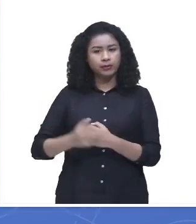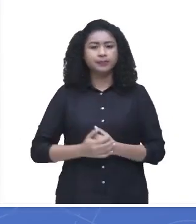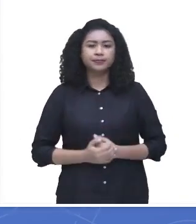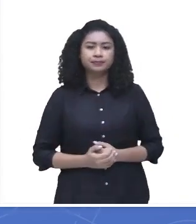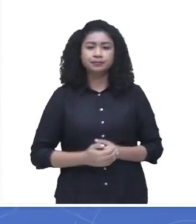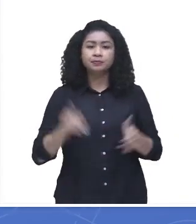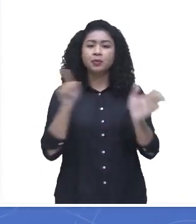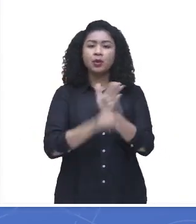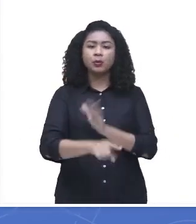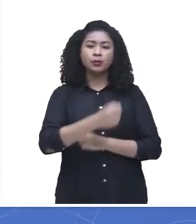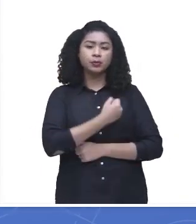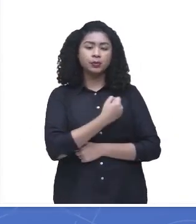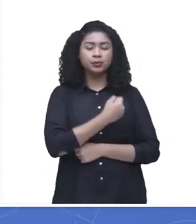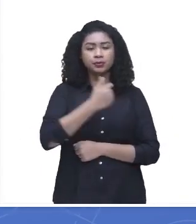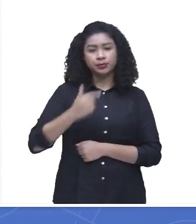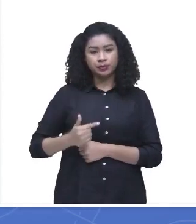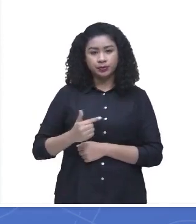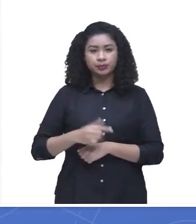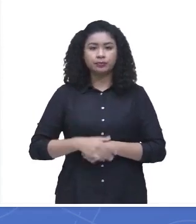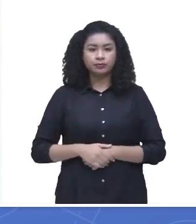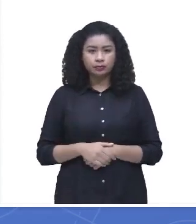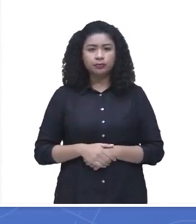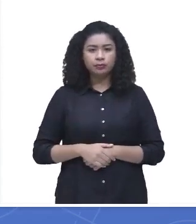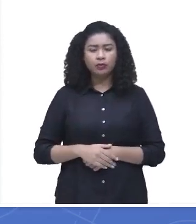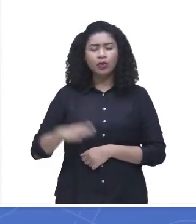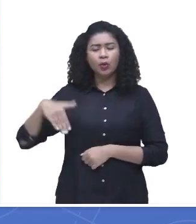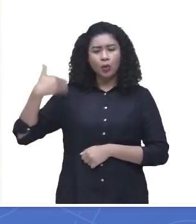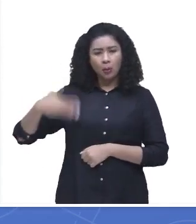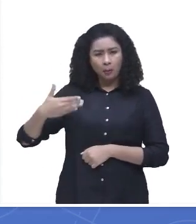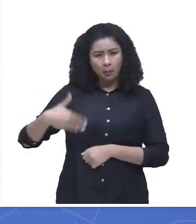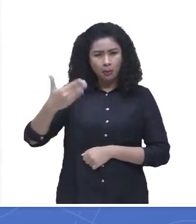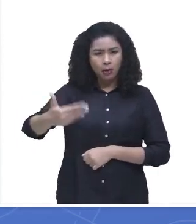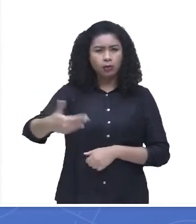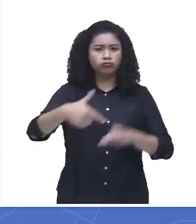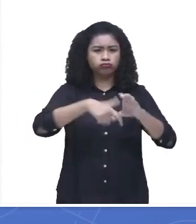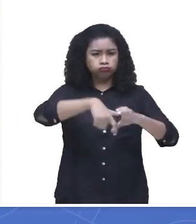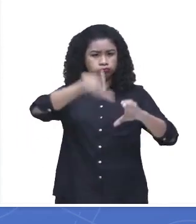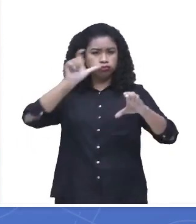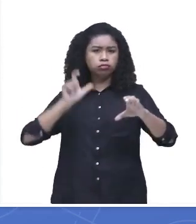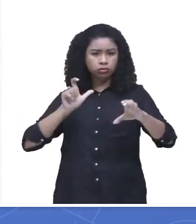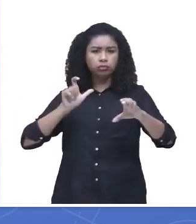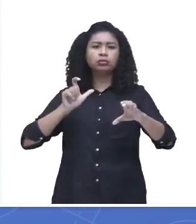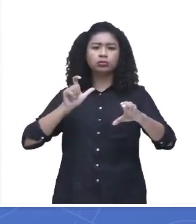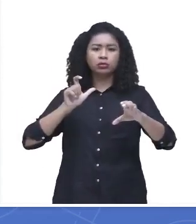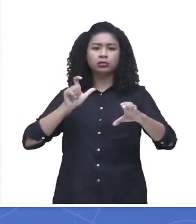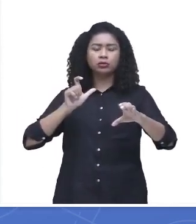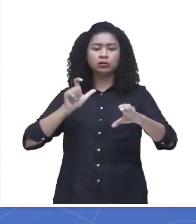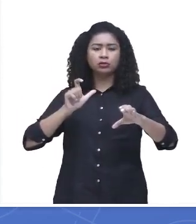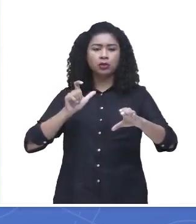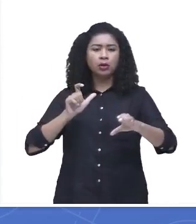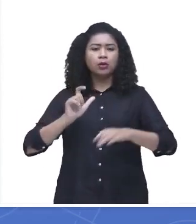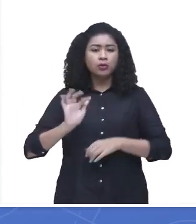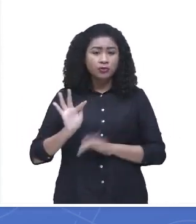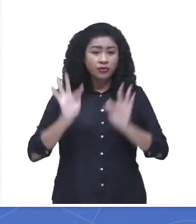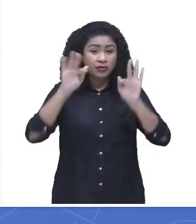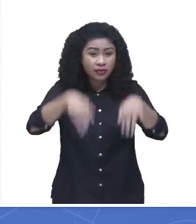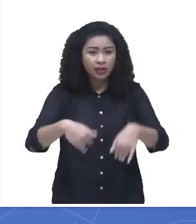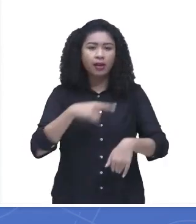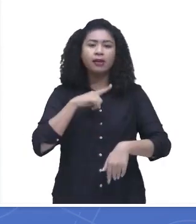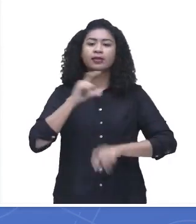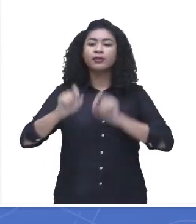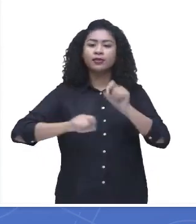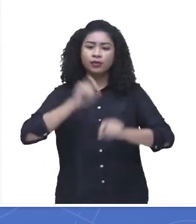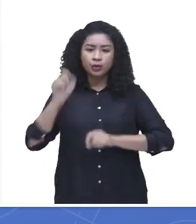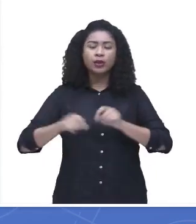lá? O processo de independência das 13 colônias da América do Norte, que culminou com a Declaração de Independência dos Estados Unidos